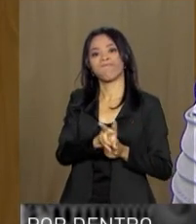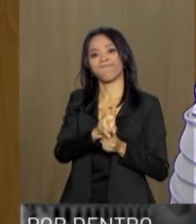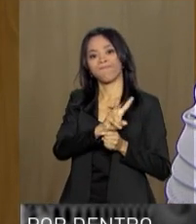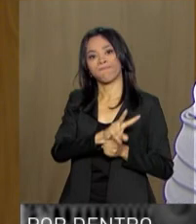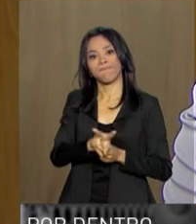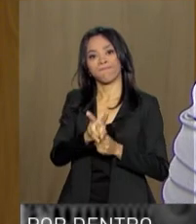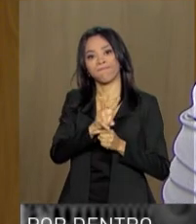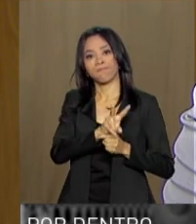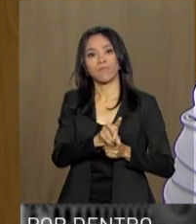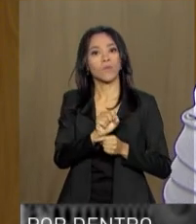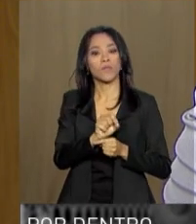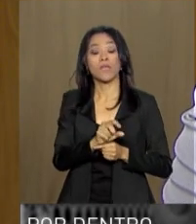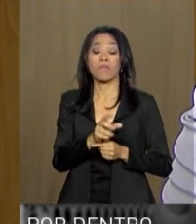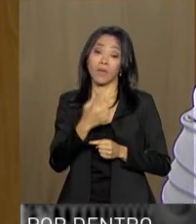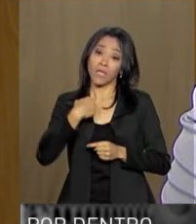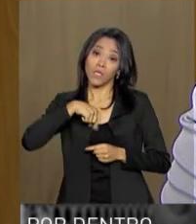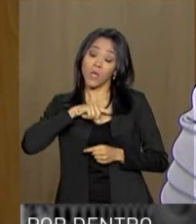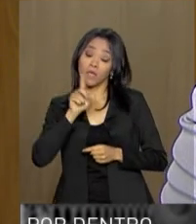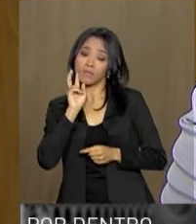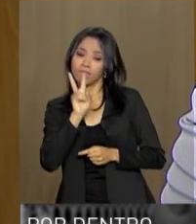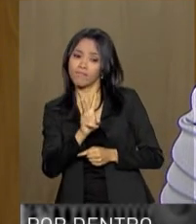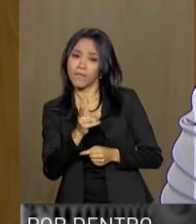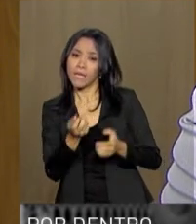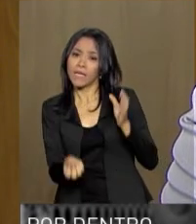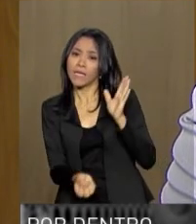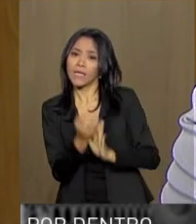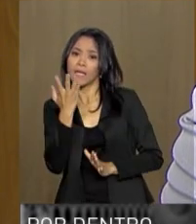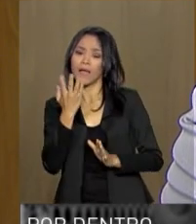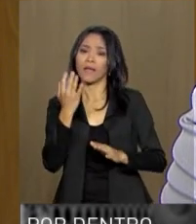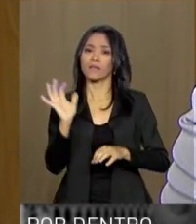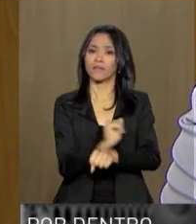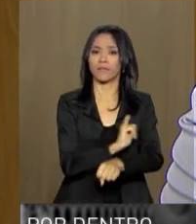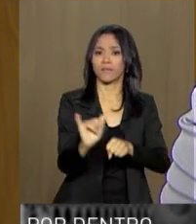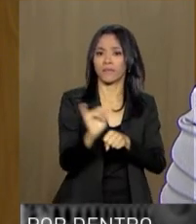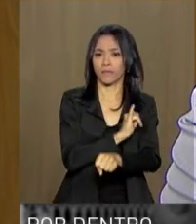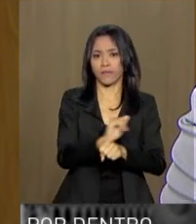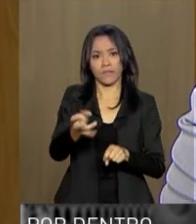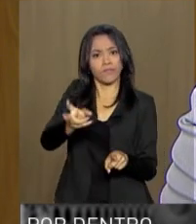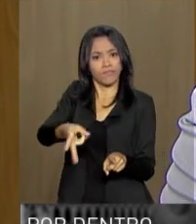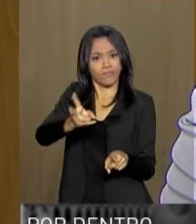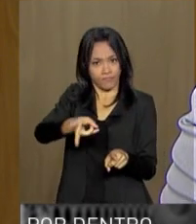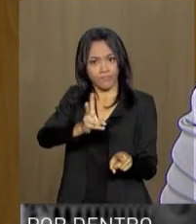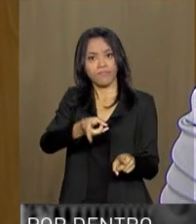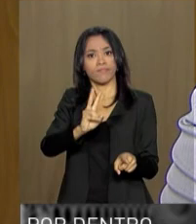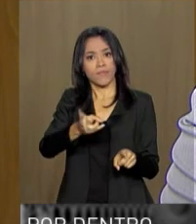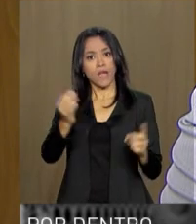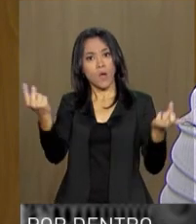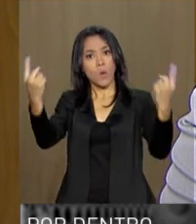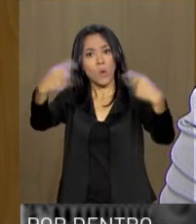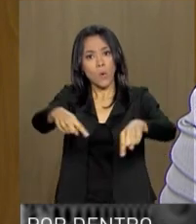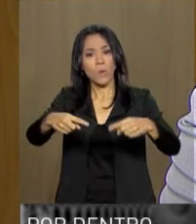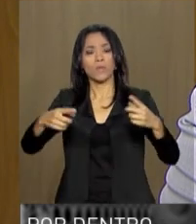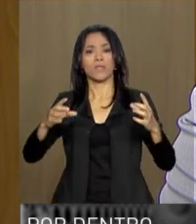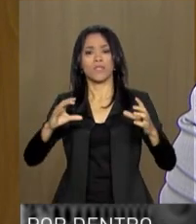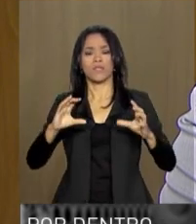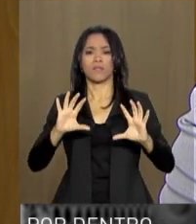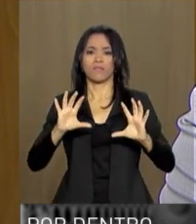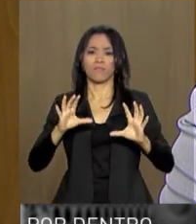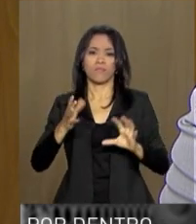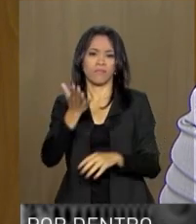realmente criar mecanismos permanentes de de combate à discriminação racial de todas as